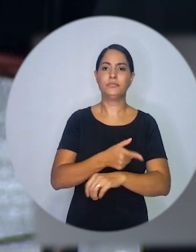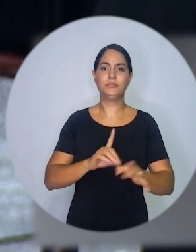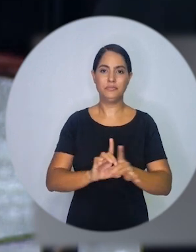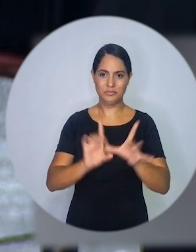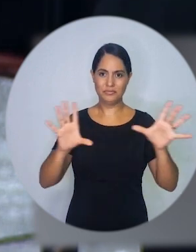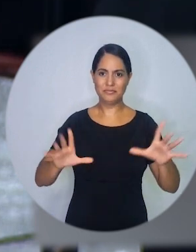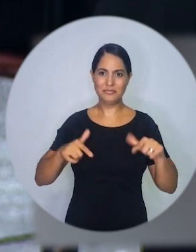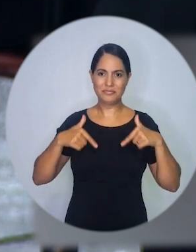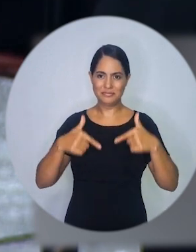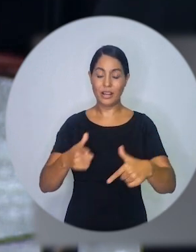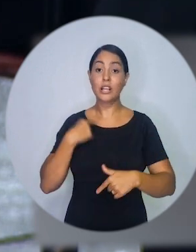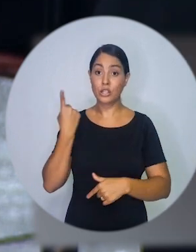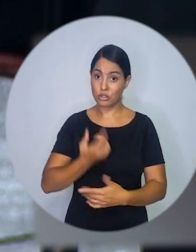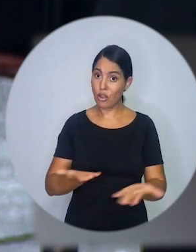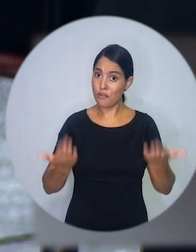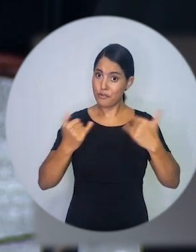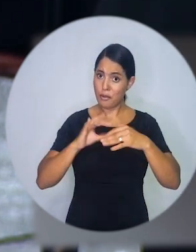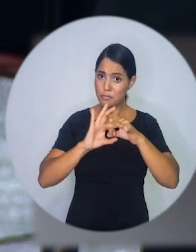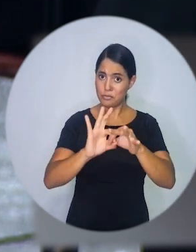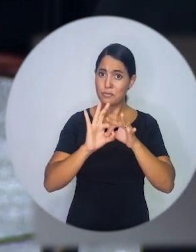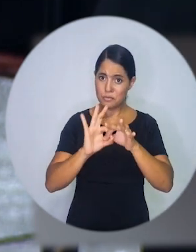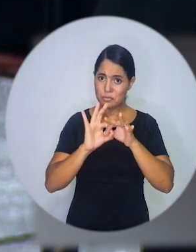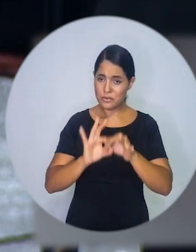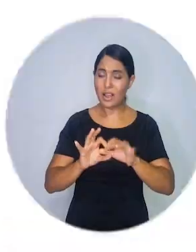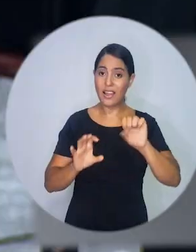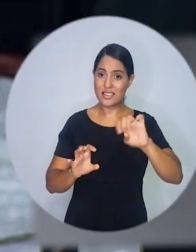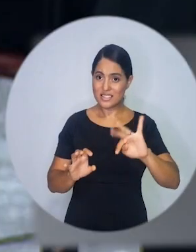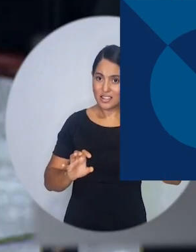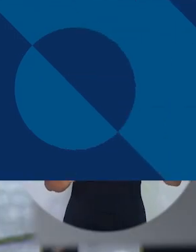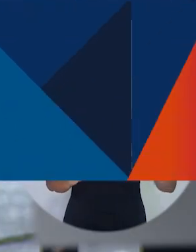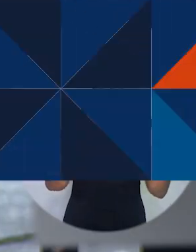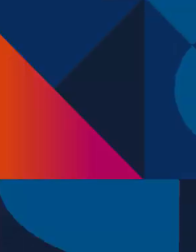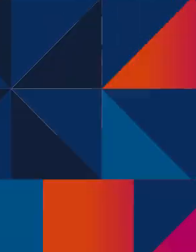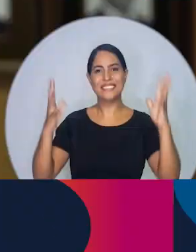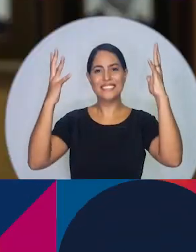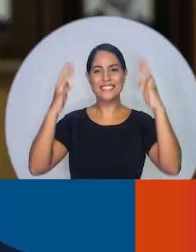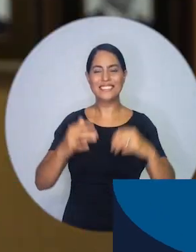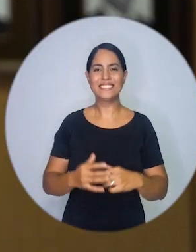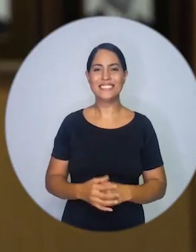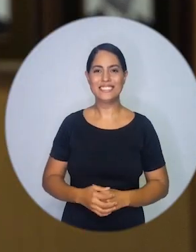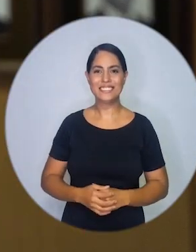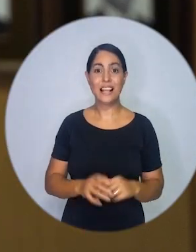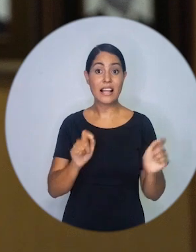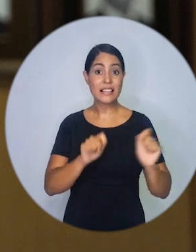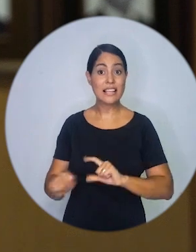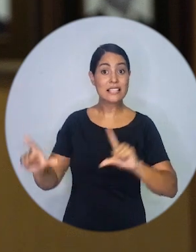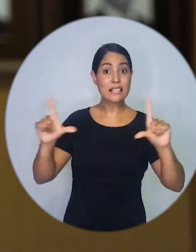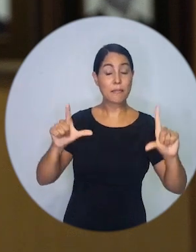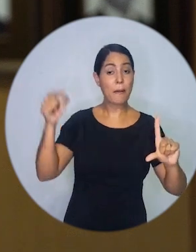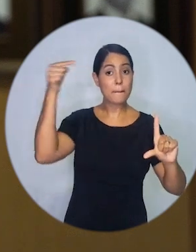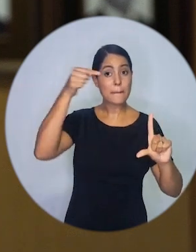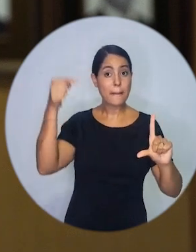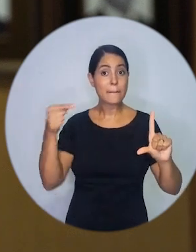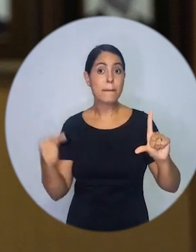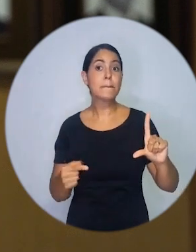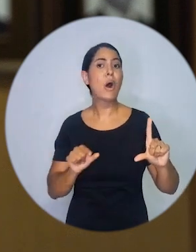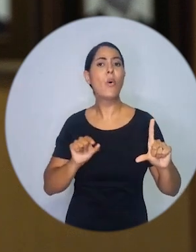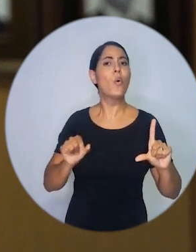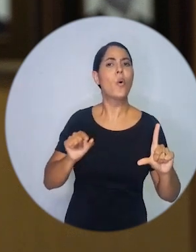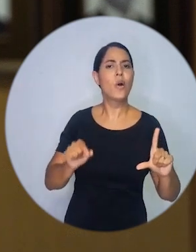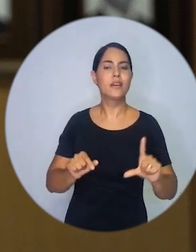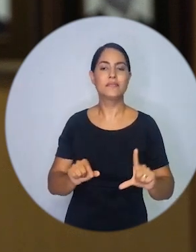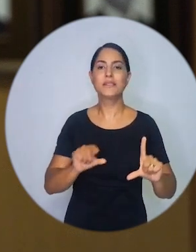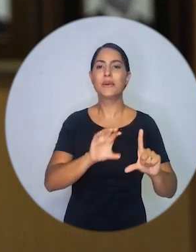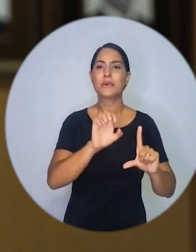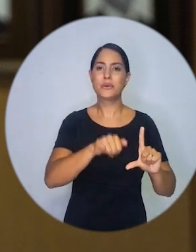consolidação do Estado Democrático de Direito. Que possamos continuar juntos, viva o STJ! Neste bloco, a gente vai conferir o que foi o destaque no